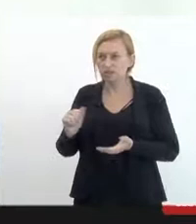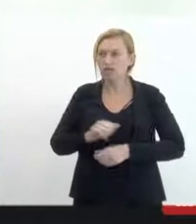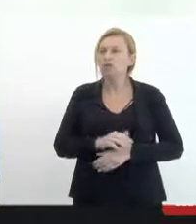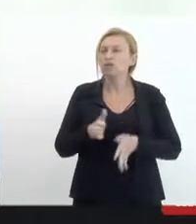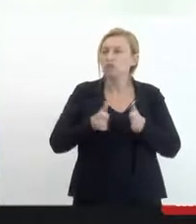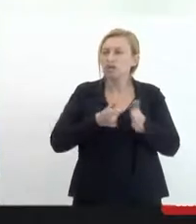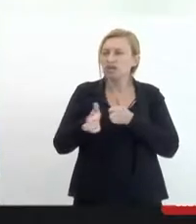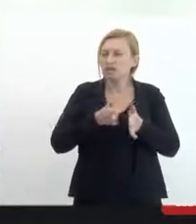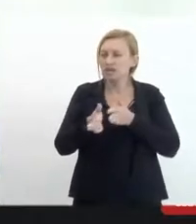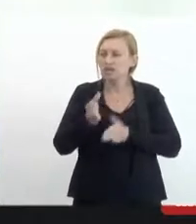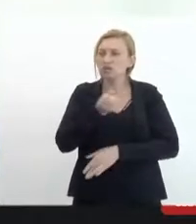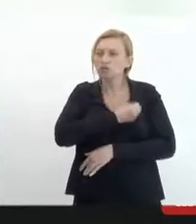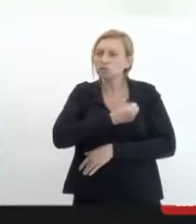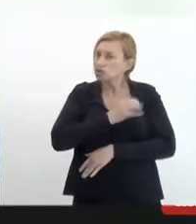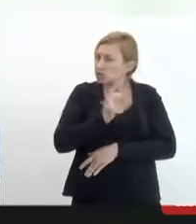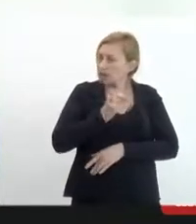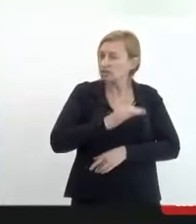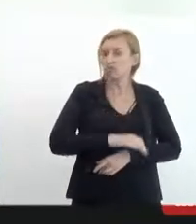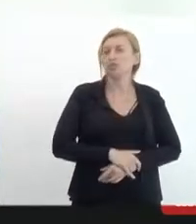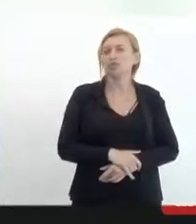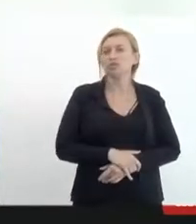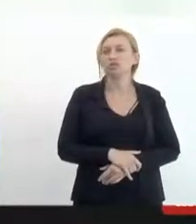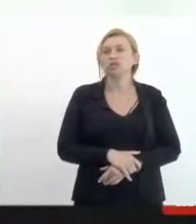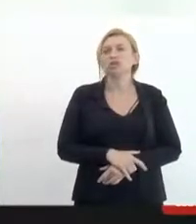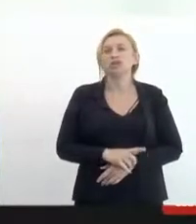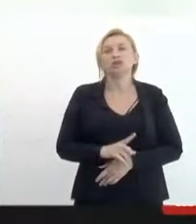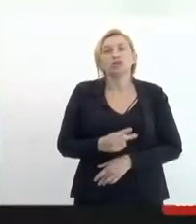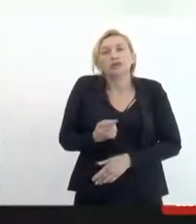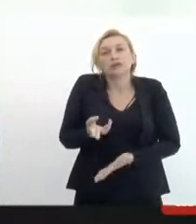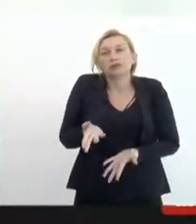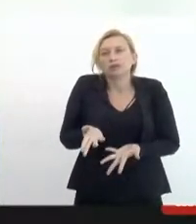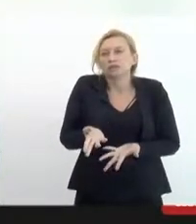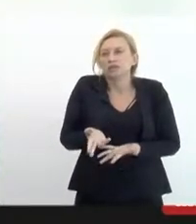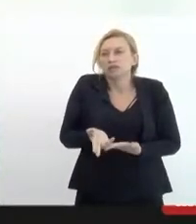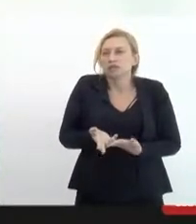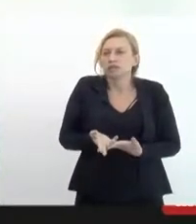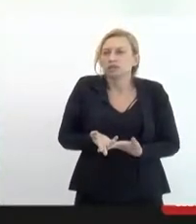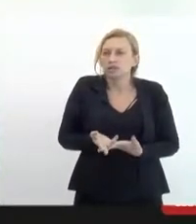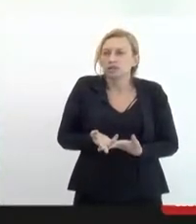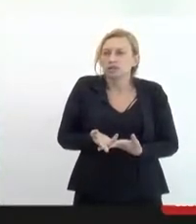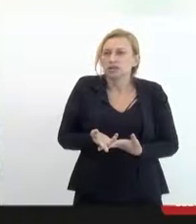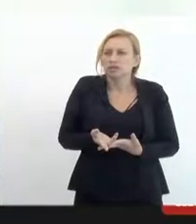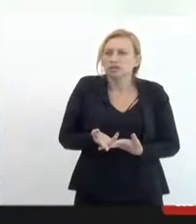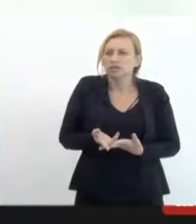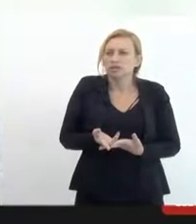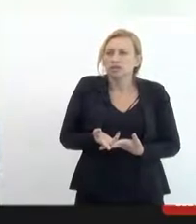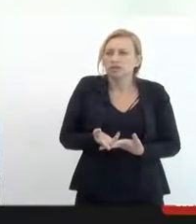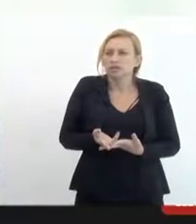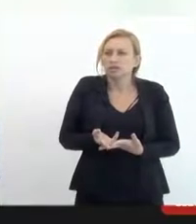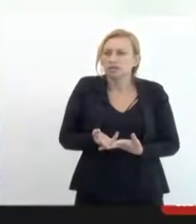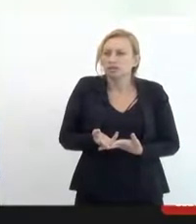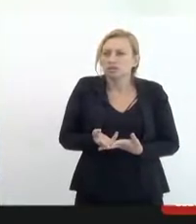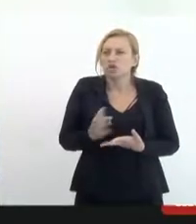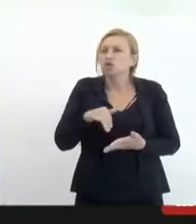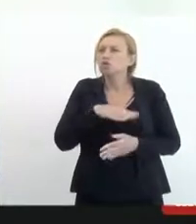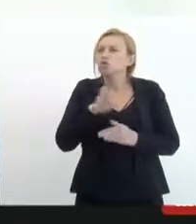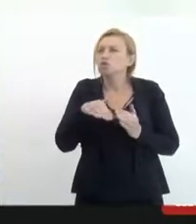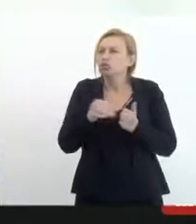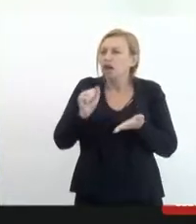acesso aos dados necessários, que não se coaduna com todas essas multas